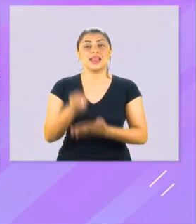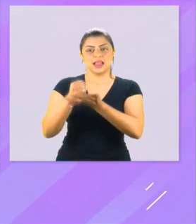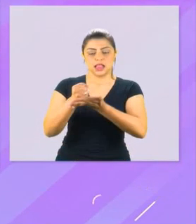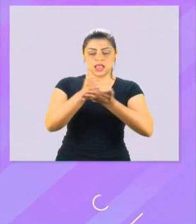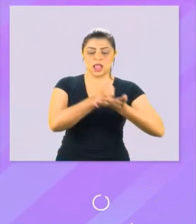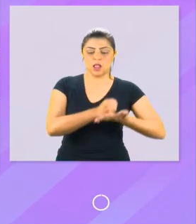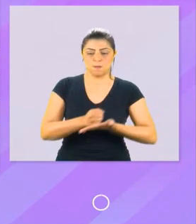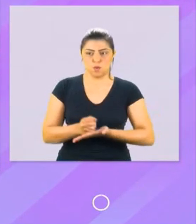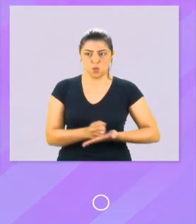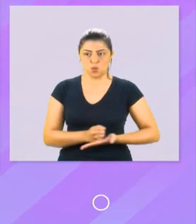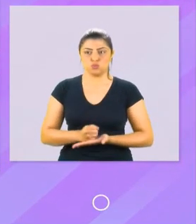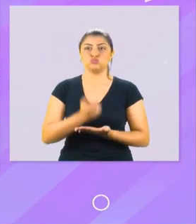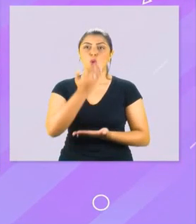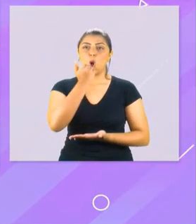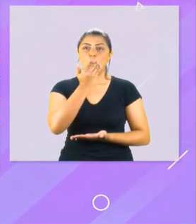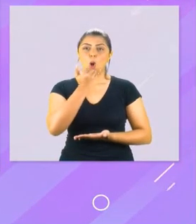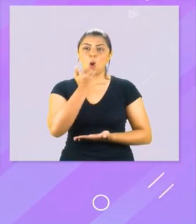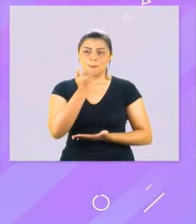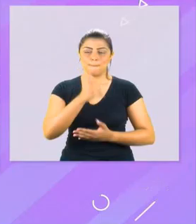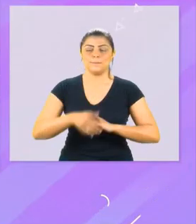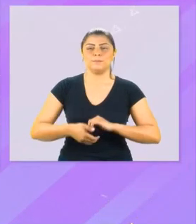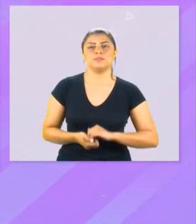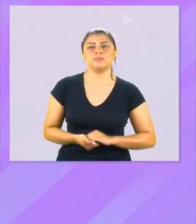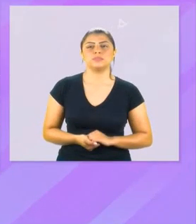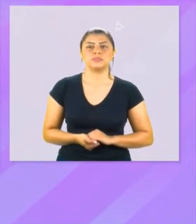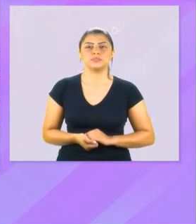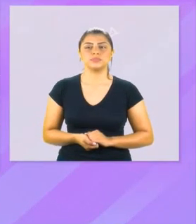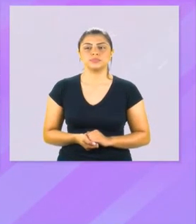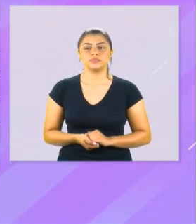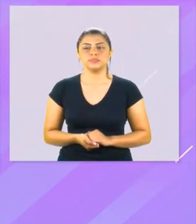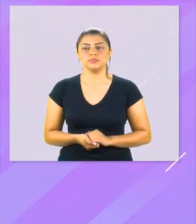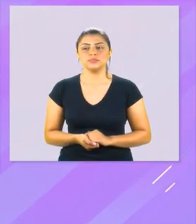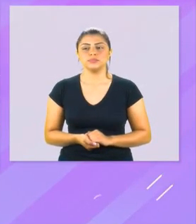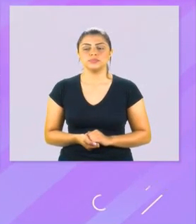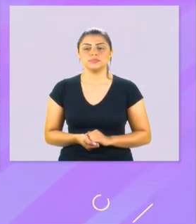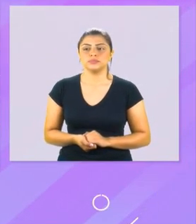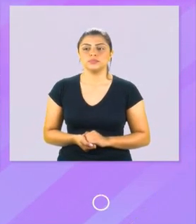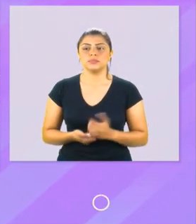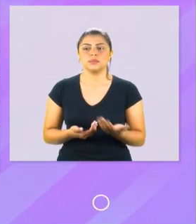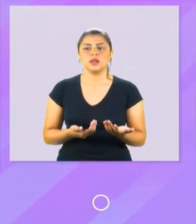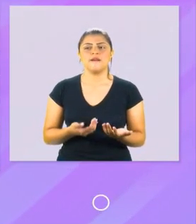transporte então das gorduras provenientes da alimentação.